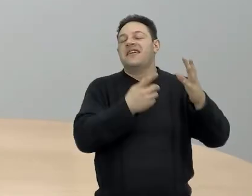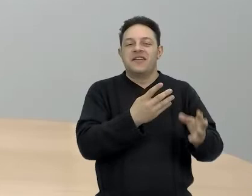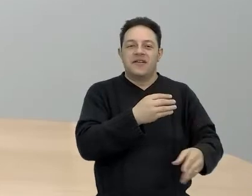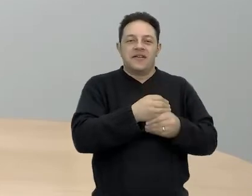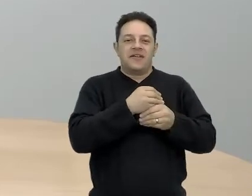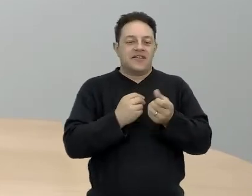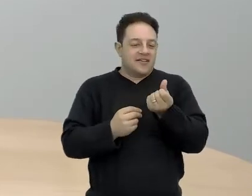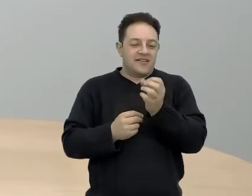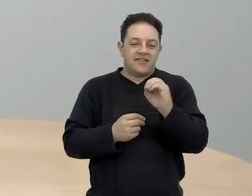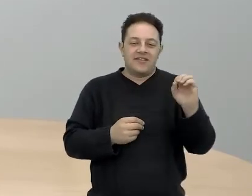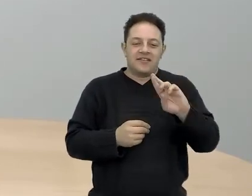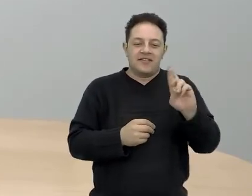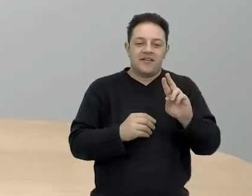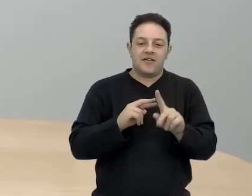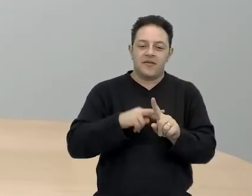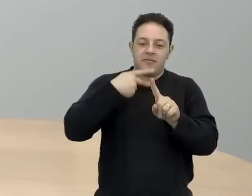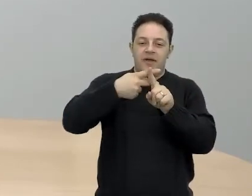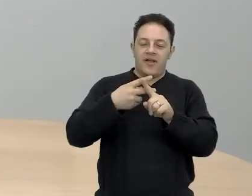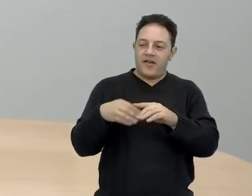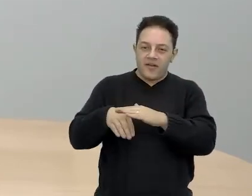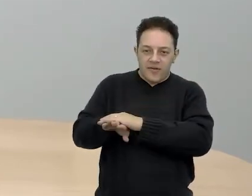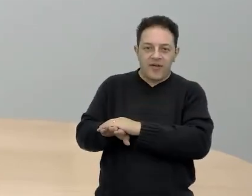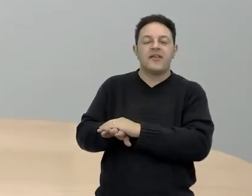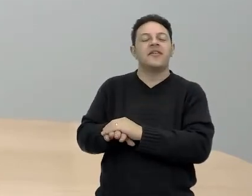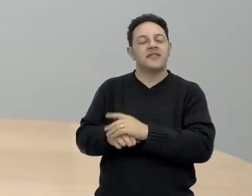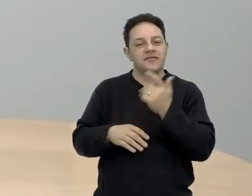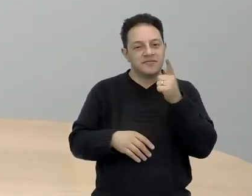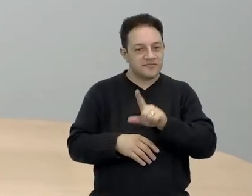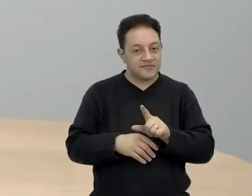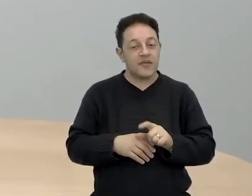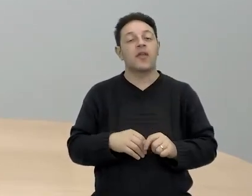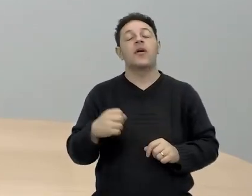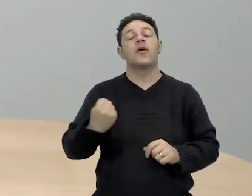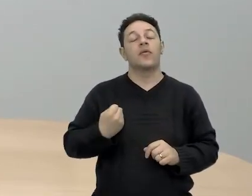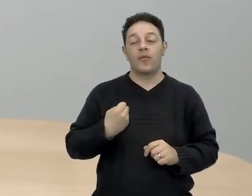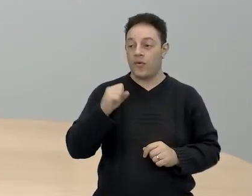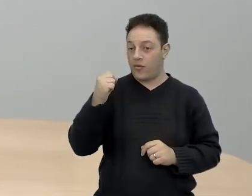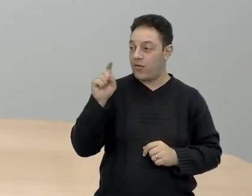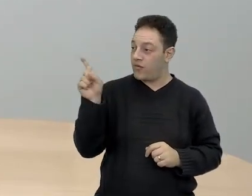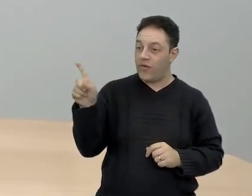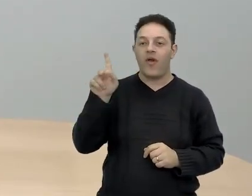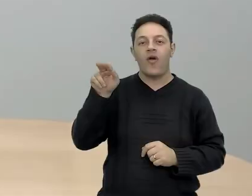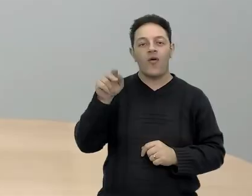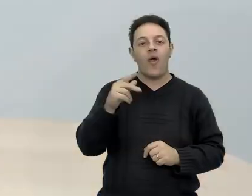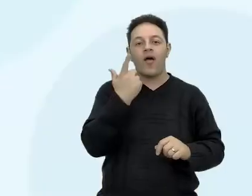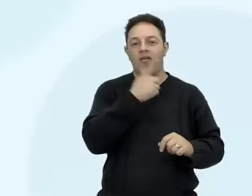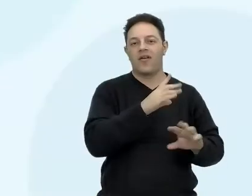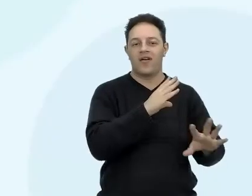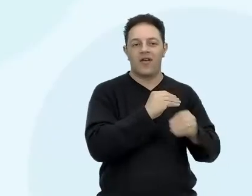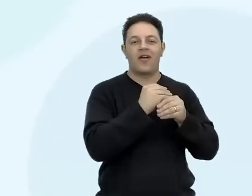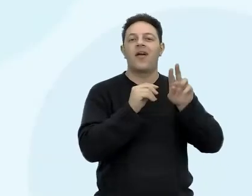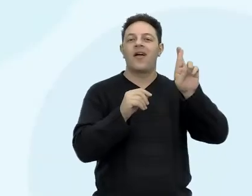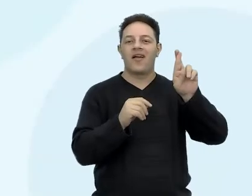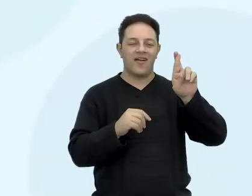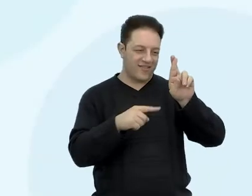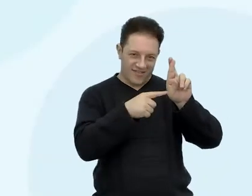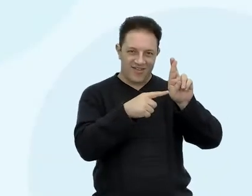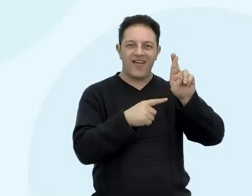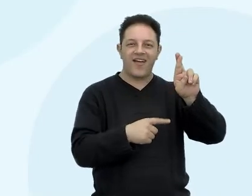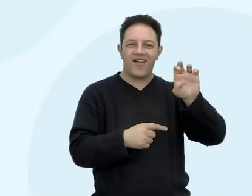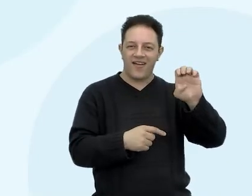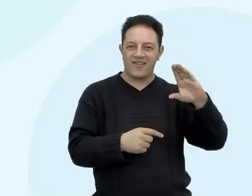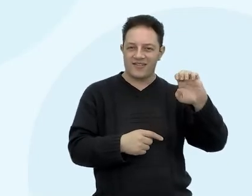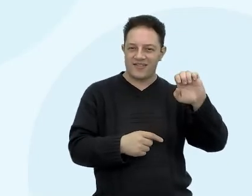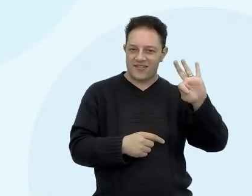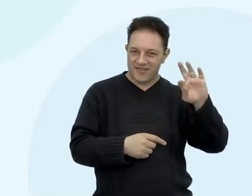ganhava R$600 como parte do pagamento. Então, a carta 8 é uma receita, se a gente for pensar em